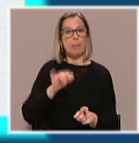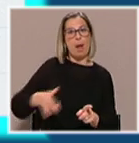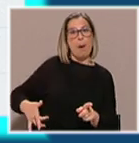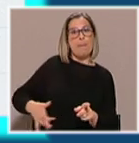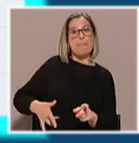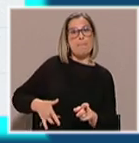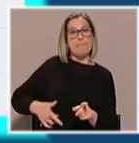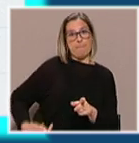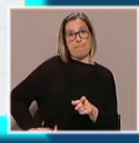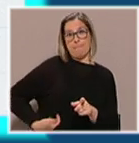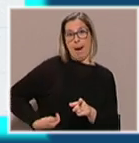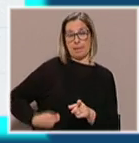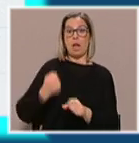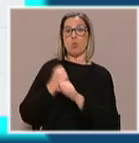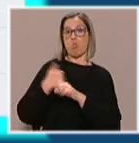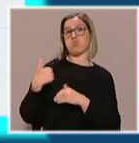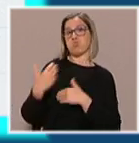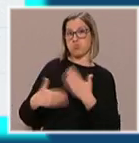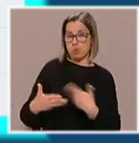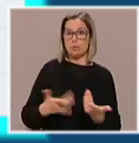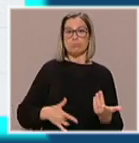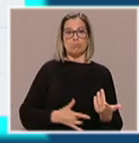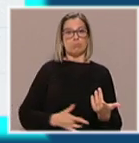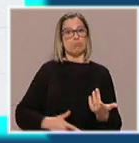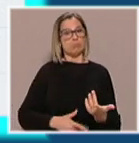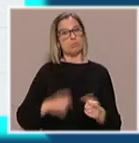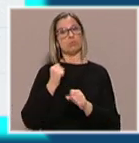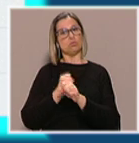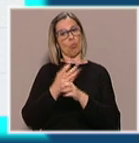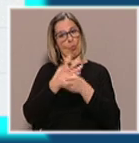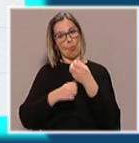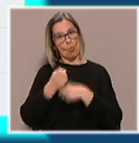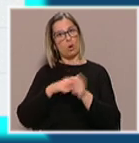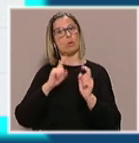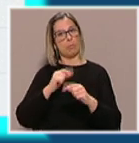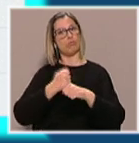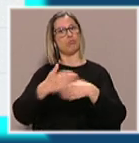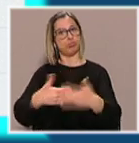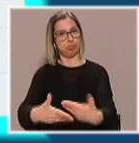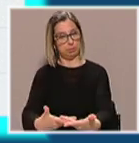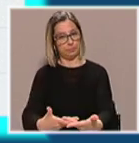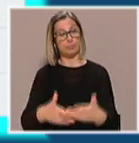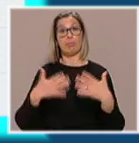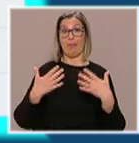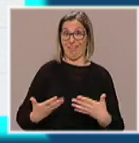a aceleração dos nossos movimentos peristálticos. O fígado agora vai armazenar esses